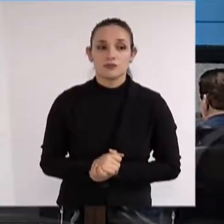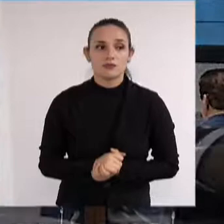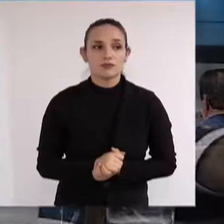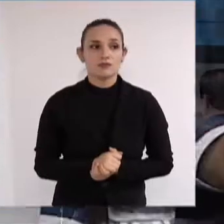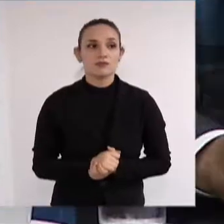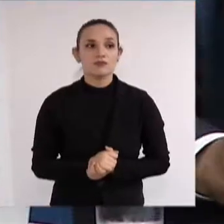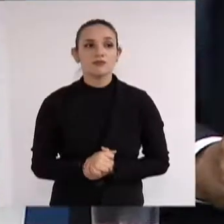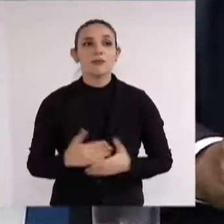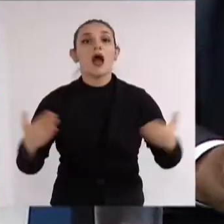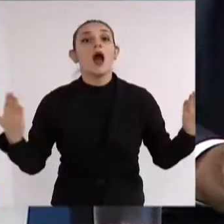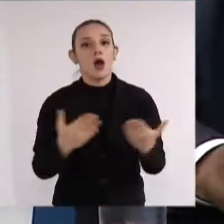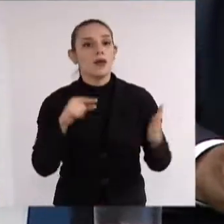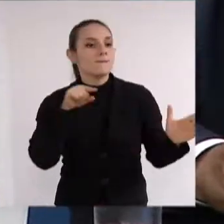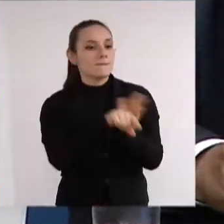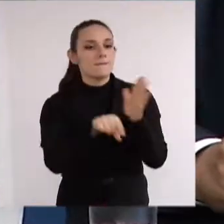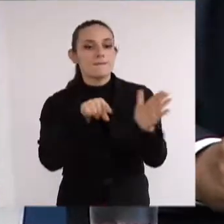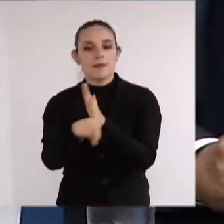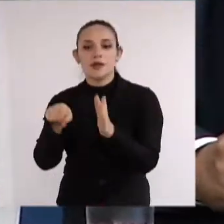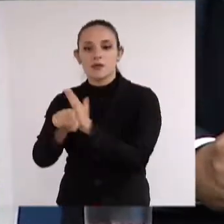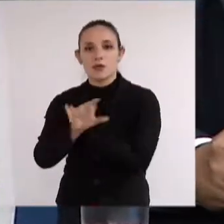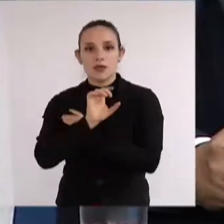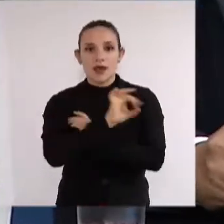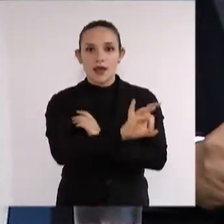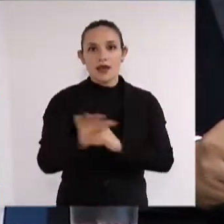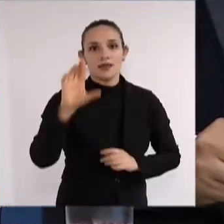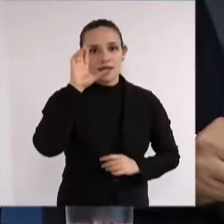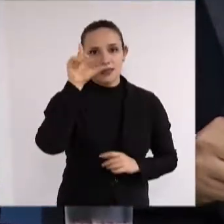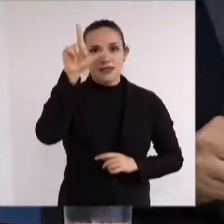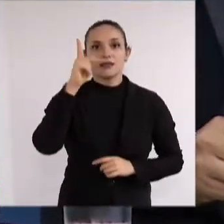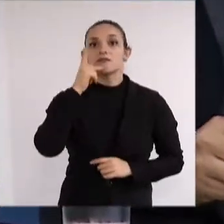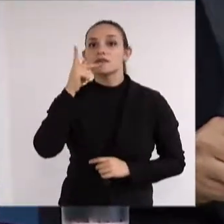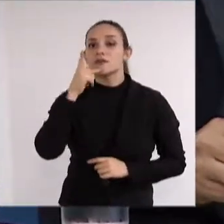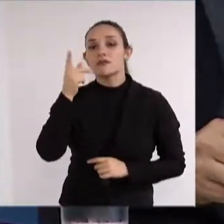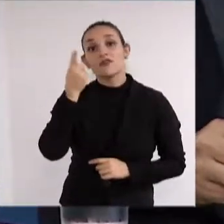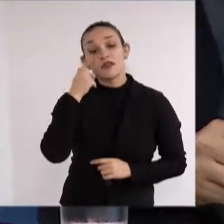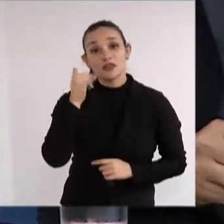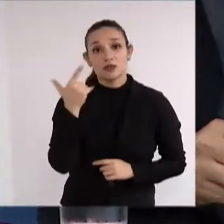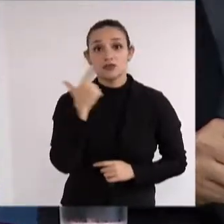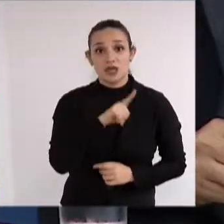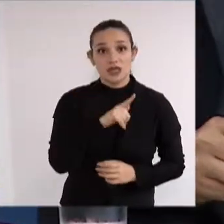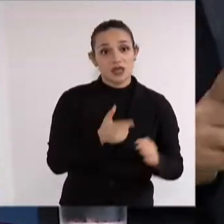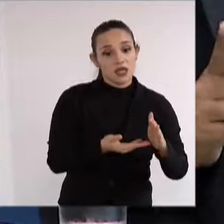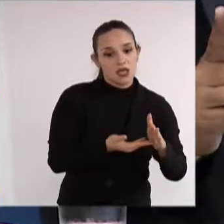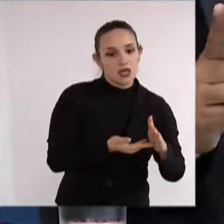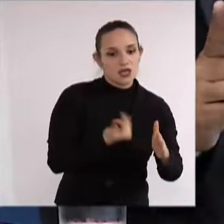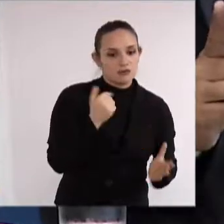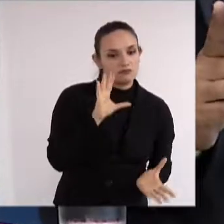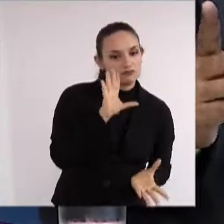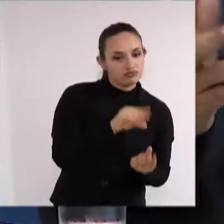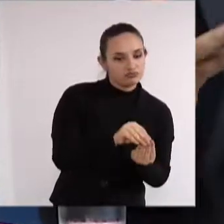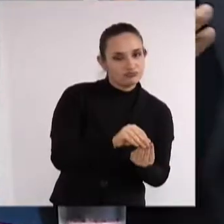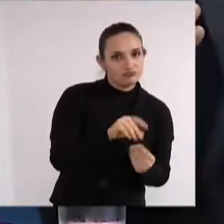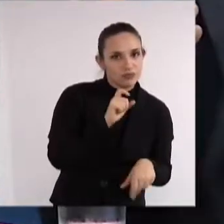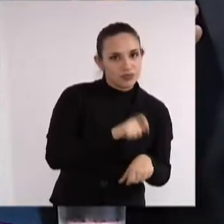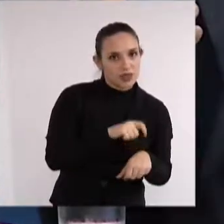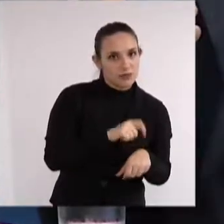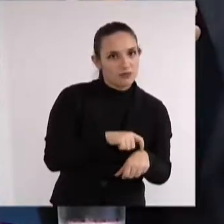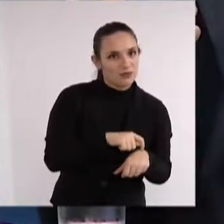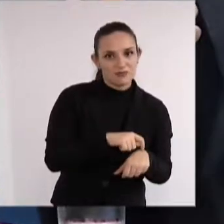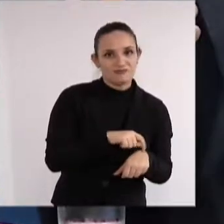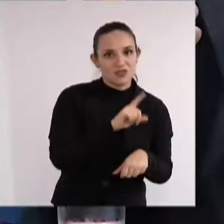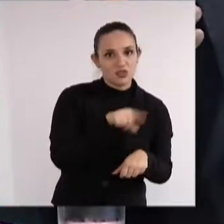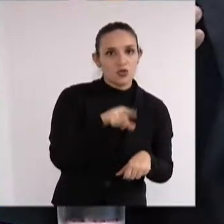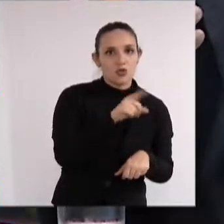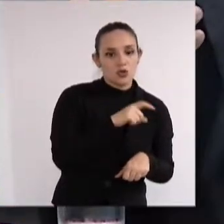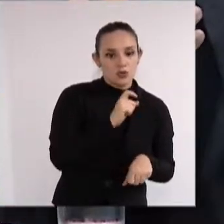consulta as lideranças partidárias acerca da supressão do tempo